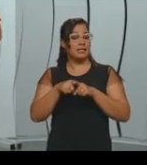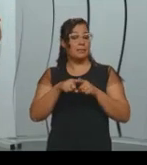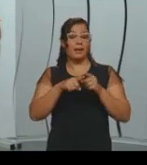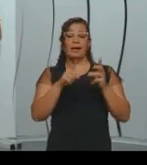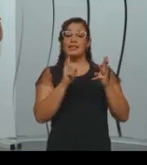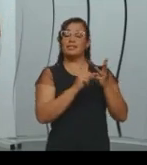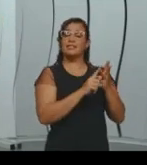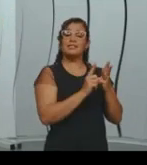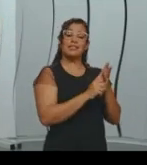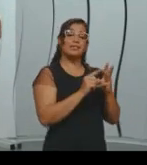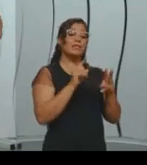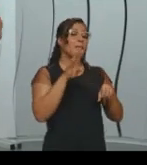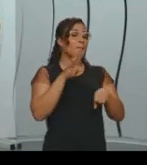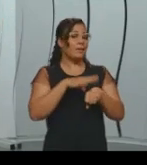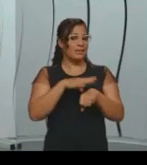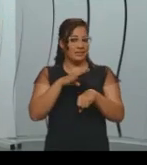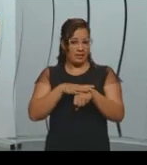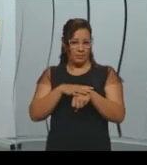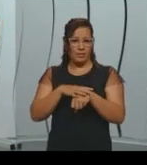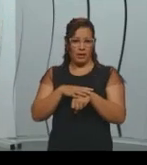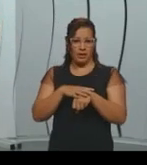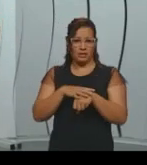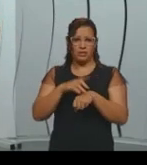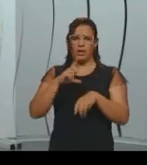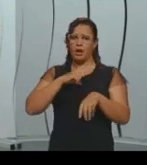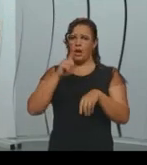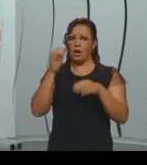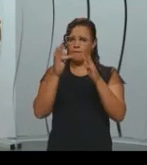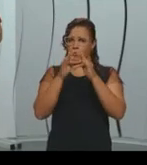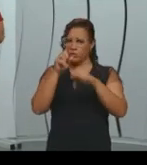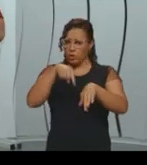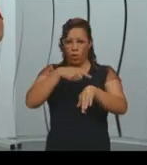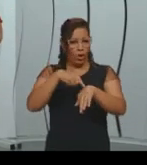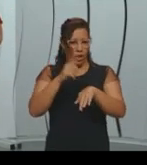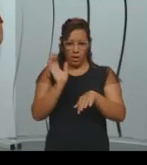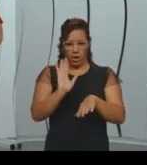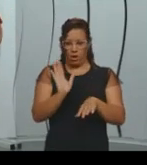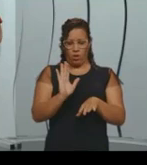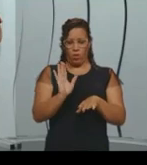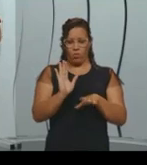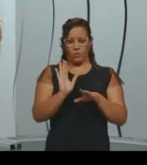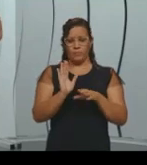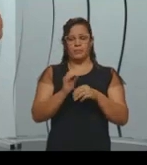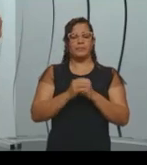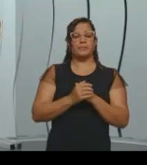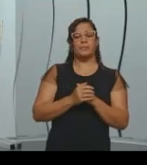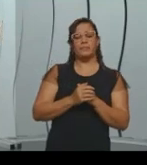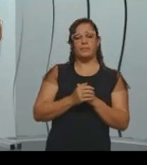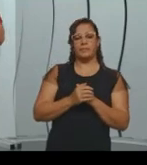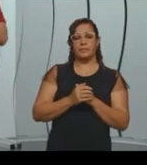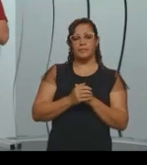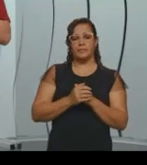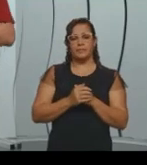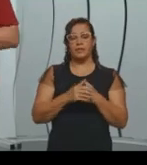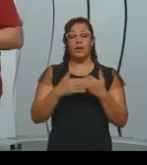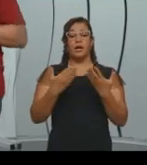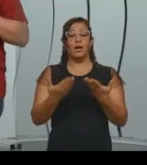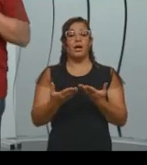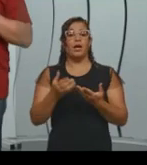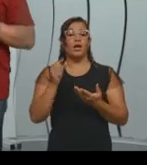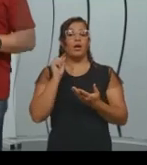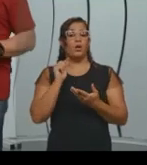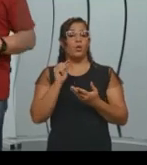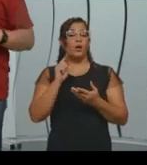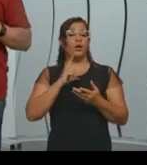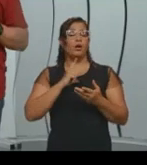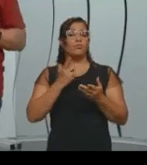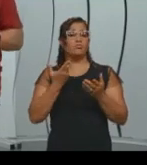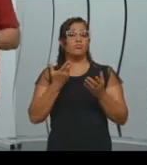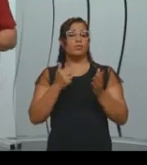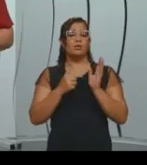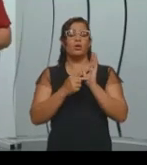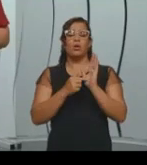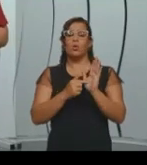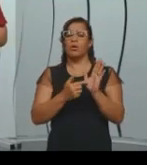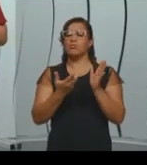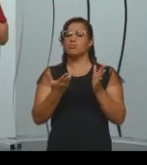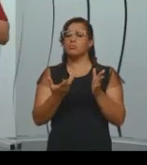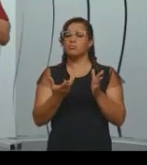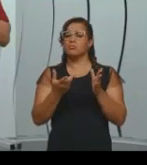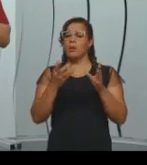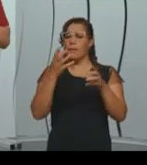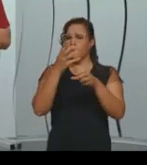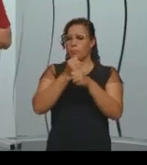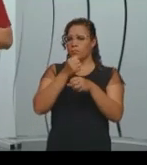expressão matemática. Isso aqui não é uma função horária, ok? Muito pelo contrário, é a única expressão